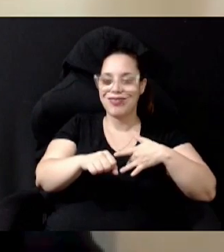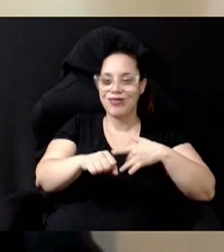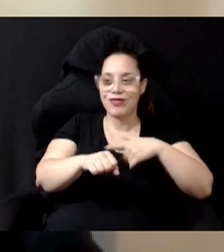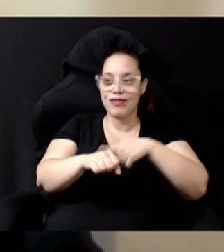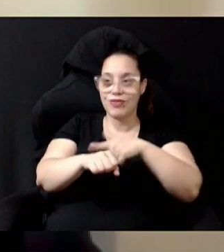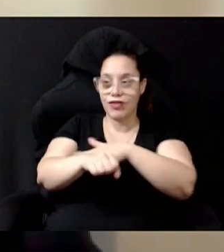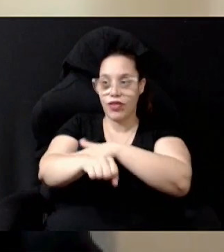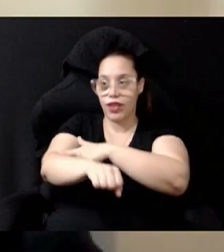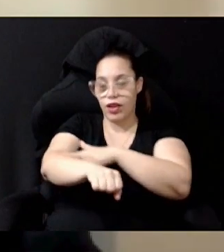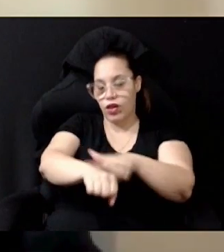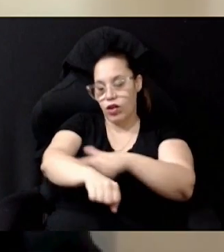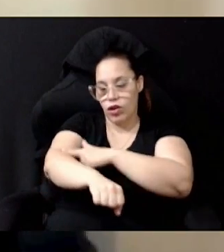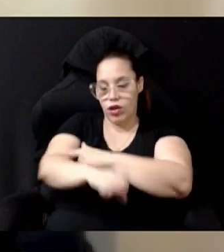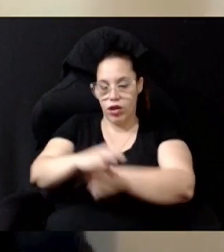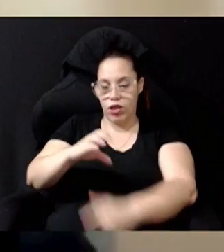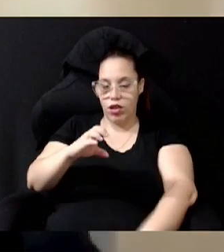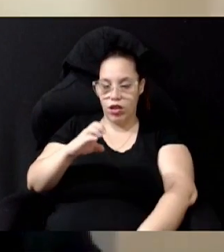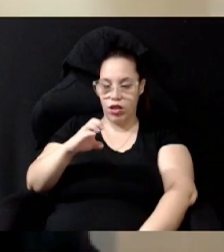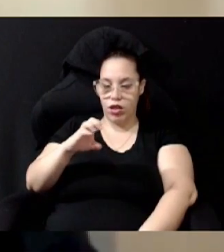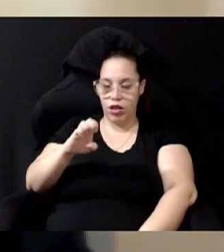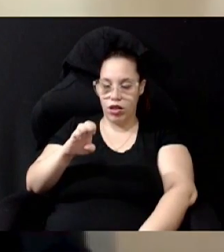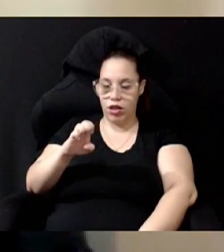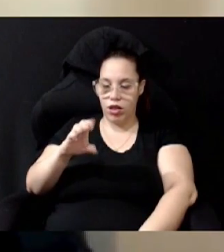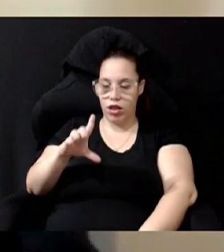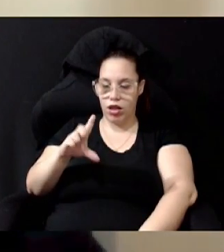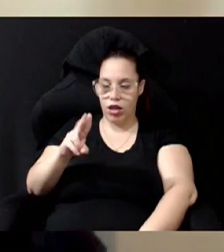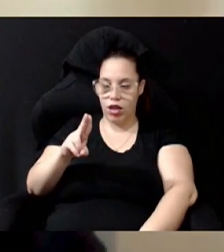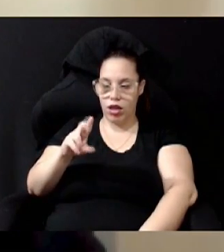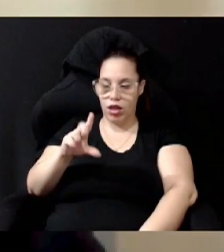uma das formas de mantê-las saudáveis, é mantê-las em produção.